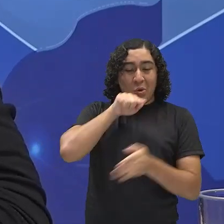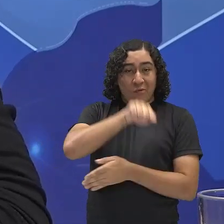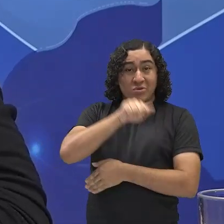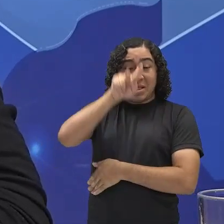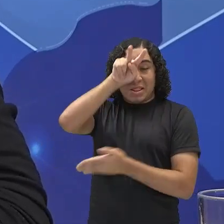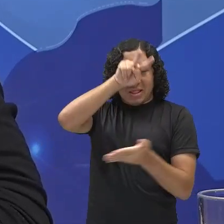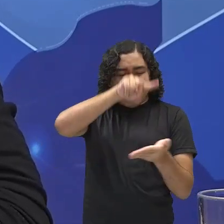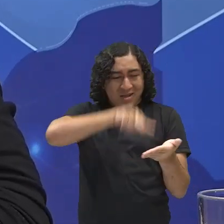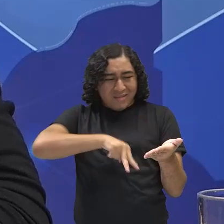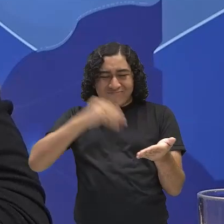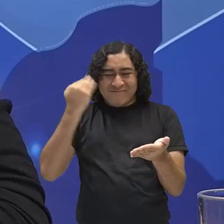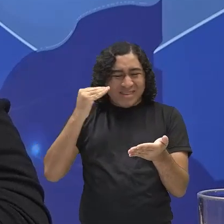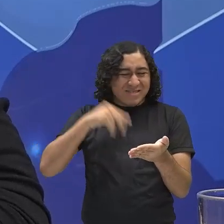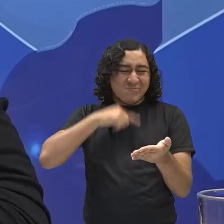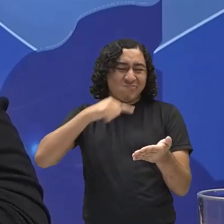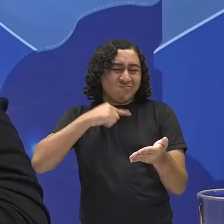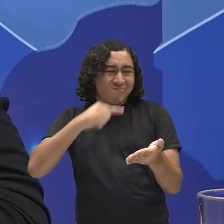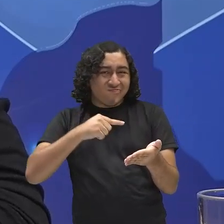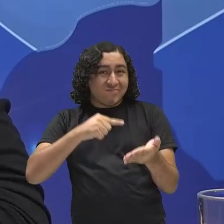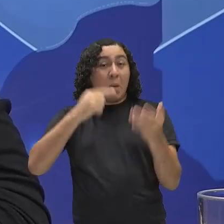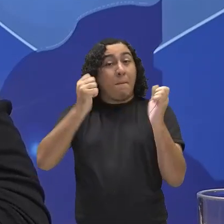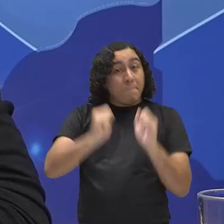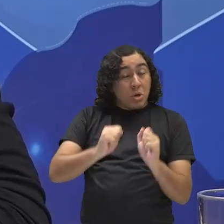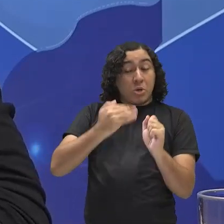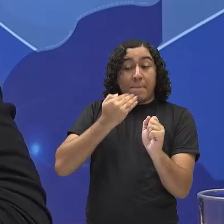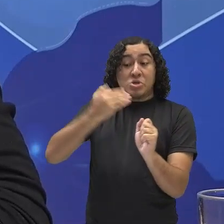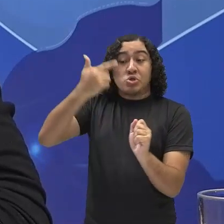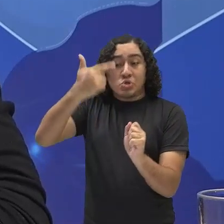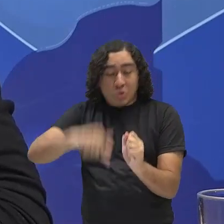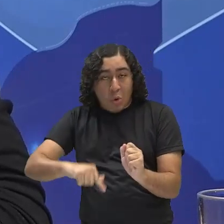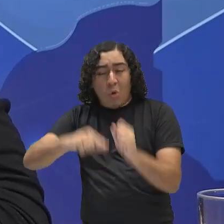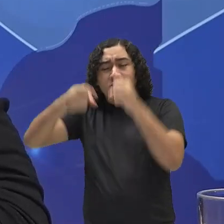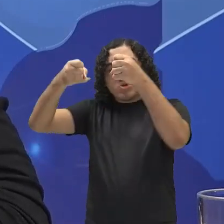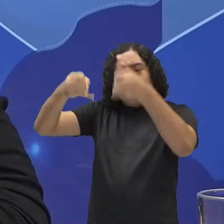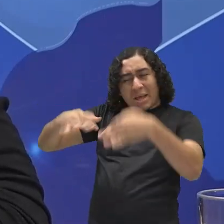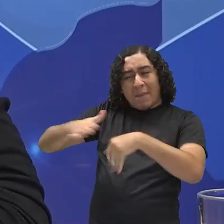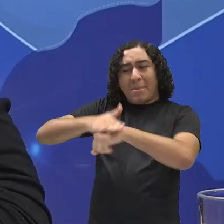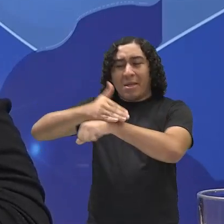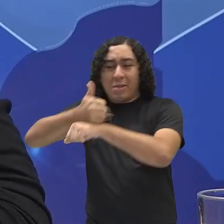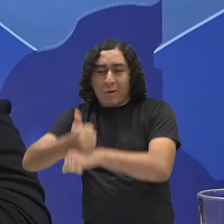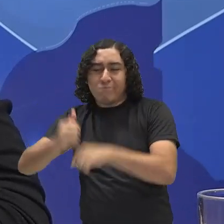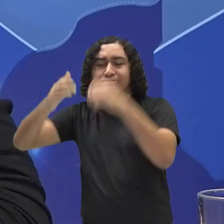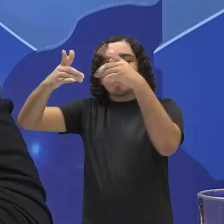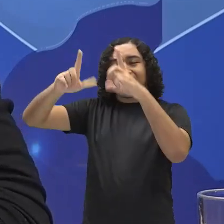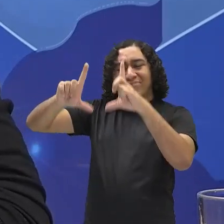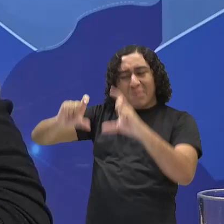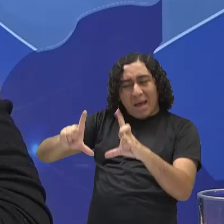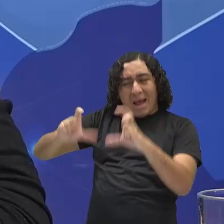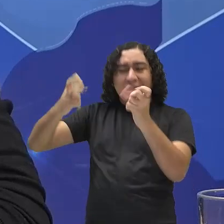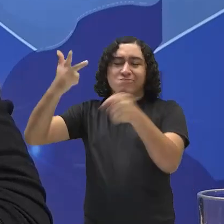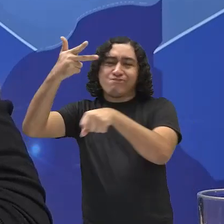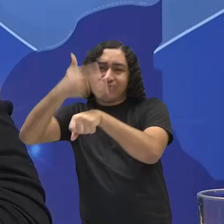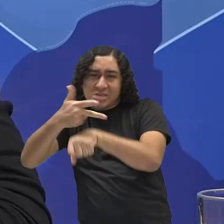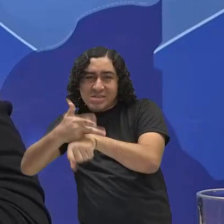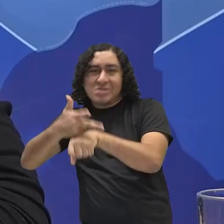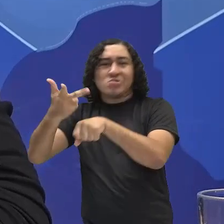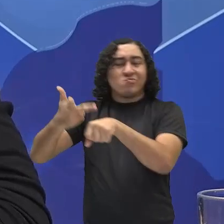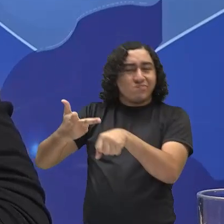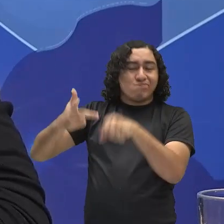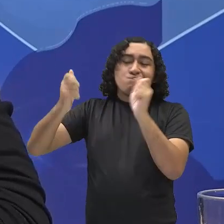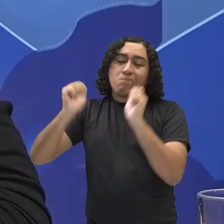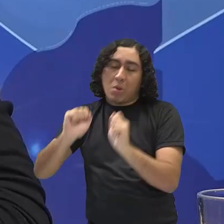pode informar a gente, ó, eu gostaria que você explicasse melhor, se possível, mande uma imagem, faça algum vídeo também, se